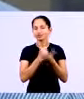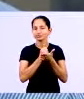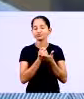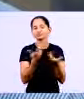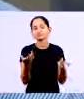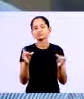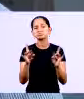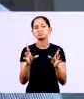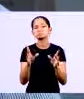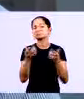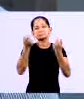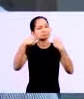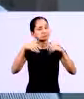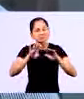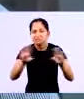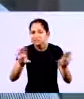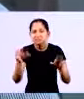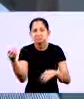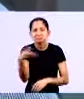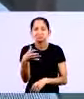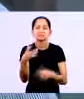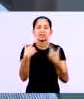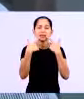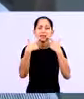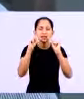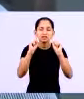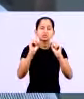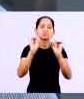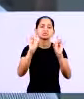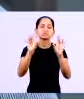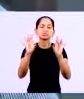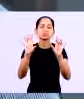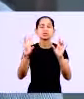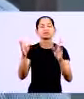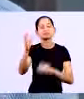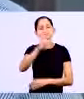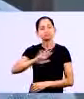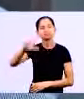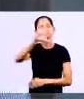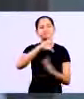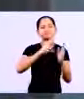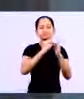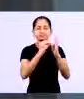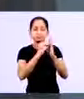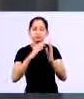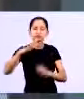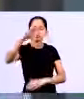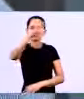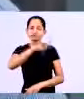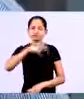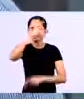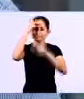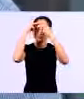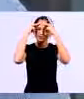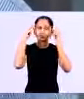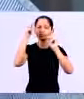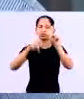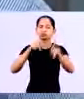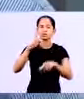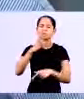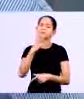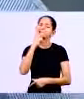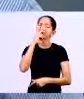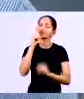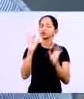acho desnecessário, sim. Por a língua ser o maior patrimônio de um povo, você pode alguém mudar, simplesmente por mero capricho,